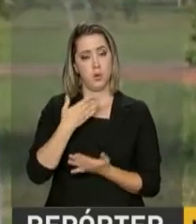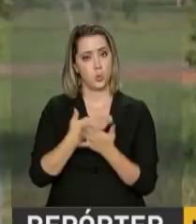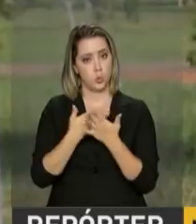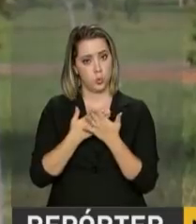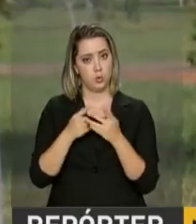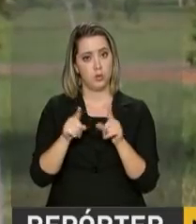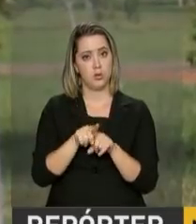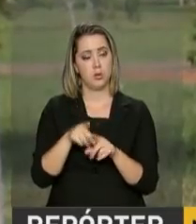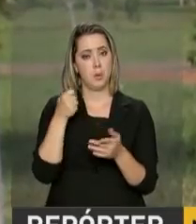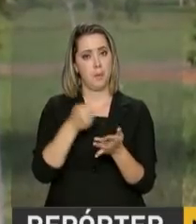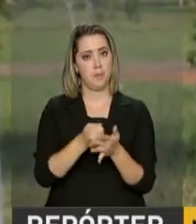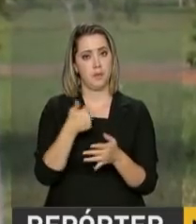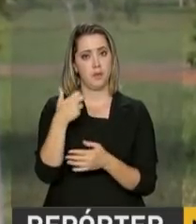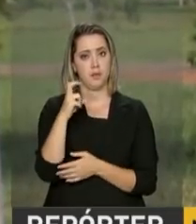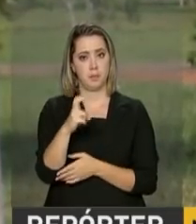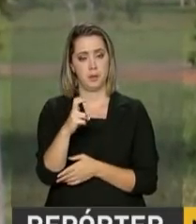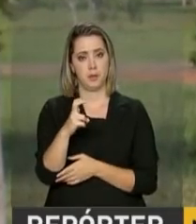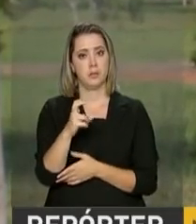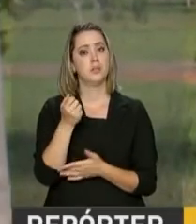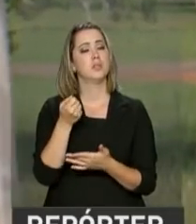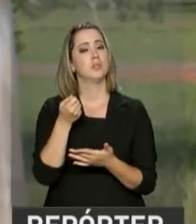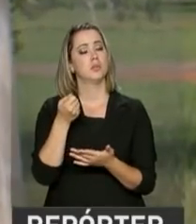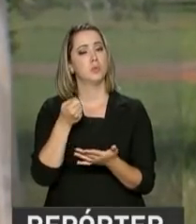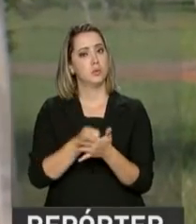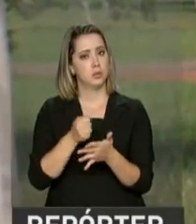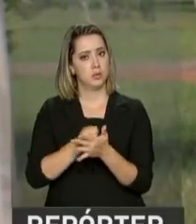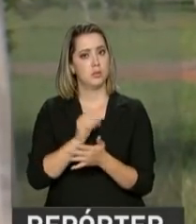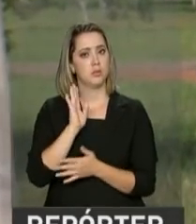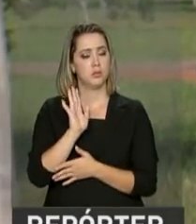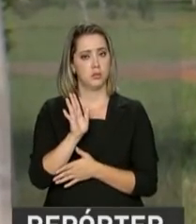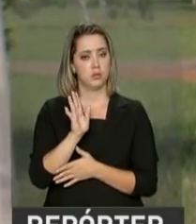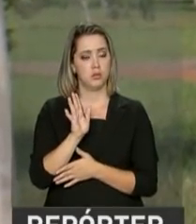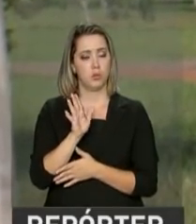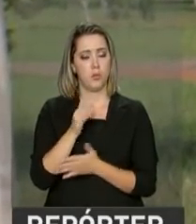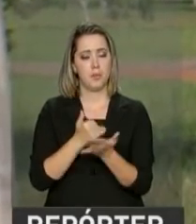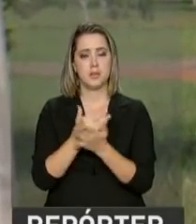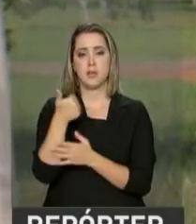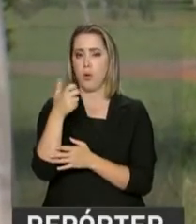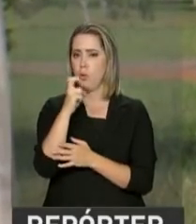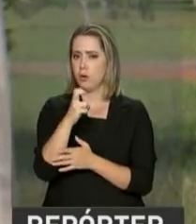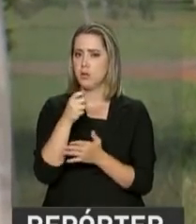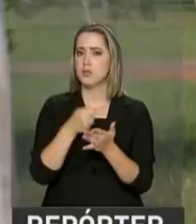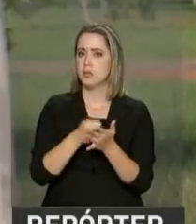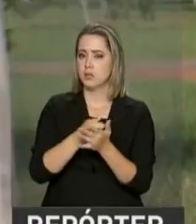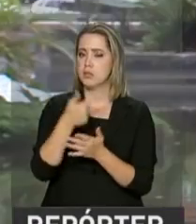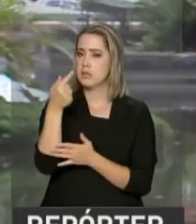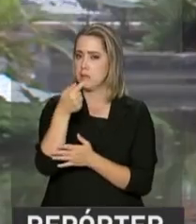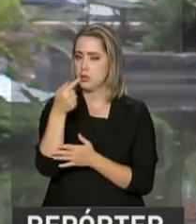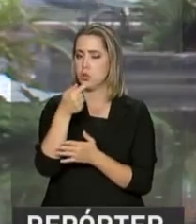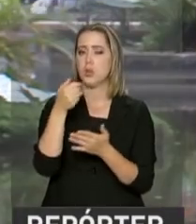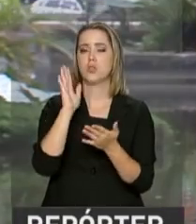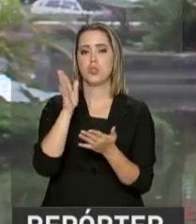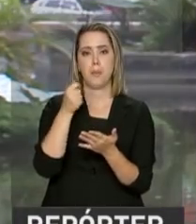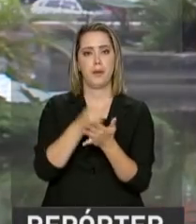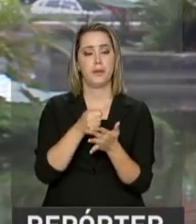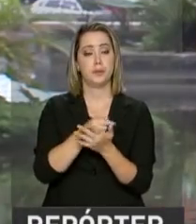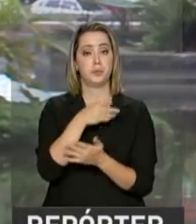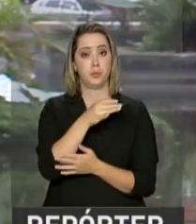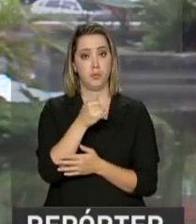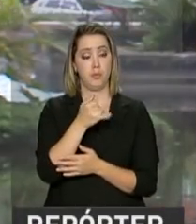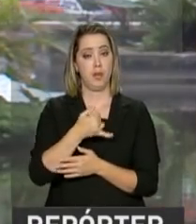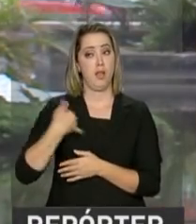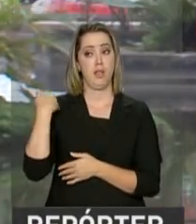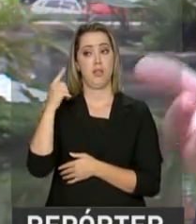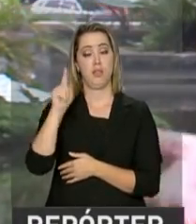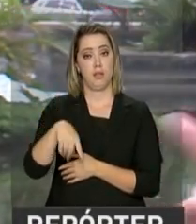contribuio desde os meus 15 anos tem 7 anos que eu faço a contribuição eu gostaria de saber qual é a idade mínima para eu poder me aposentar a idade mínima para se